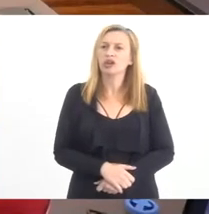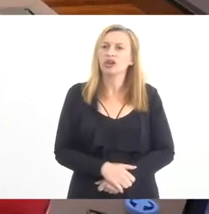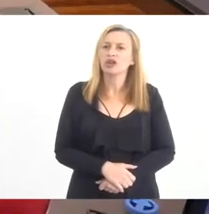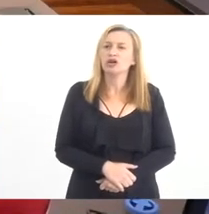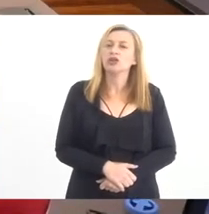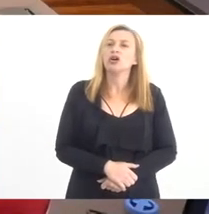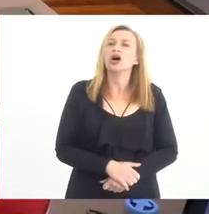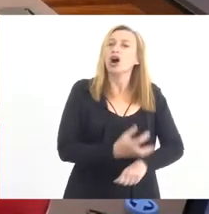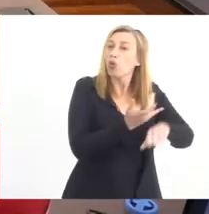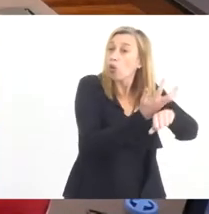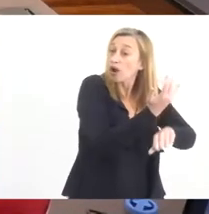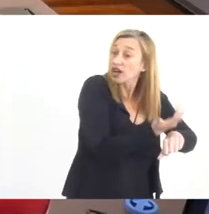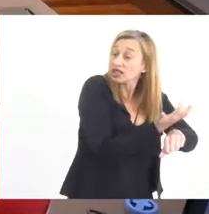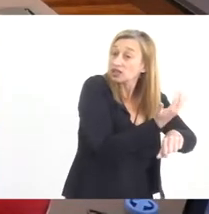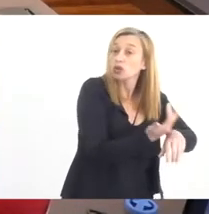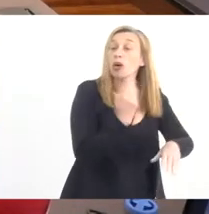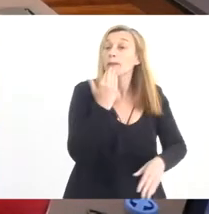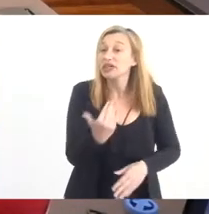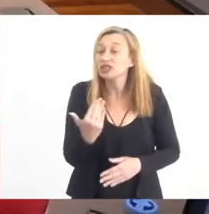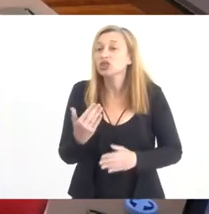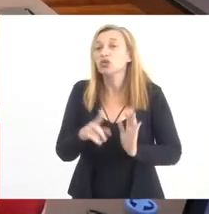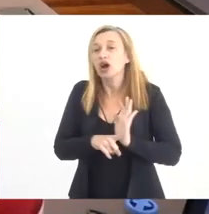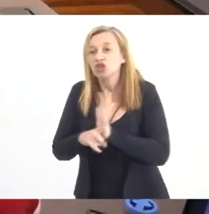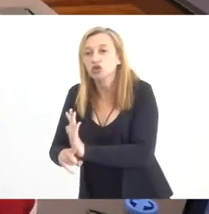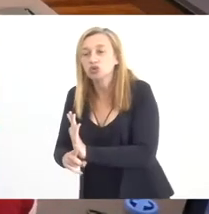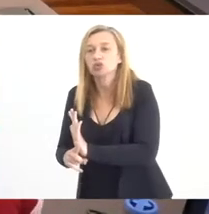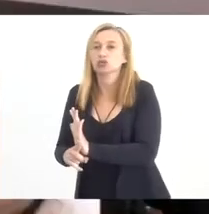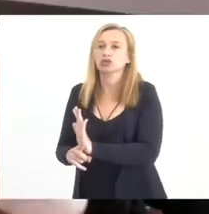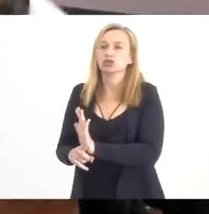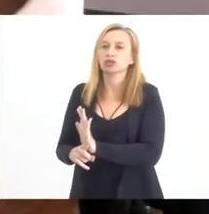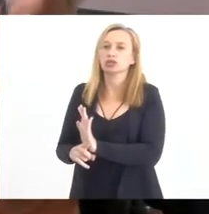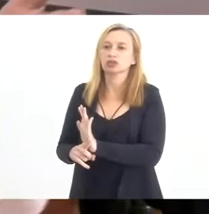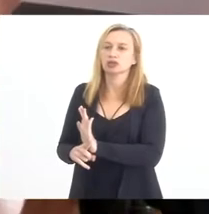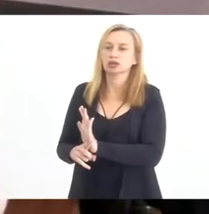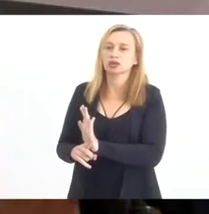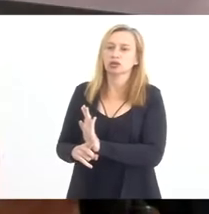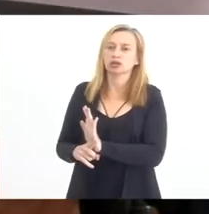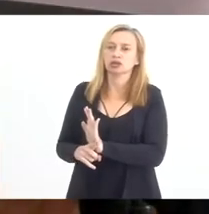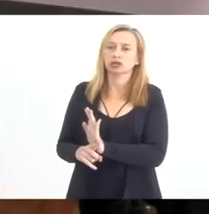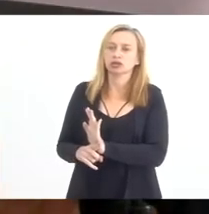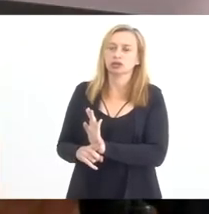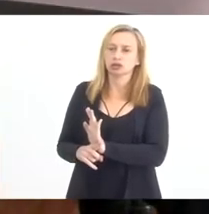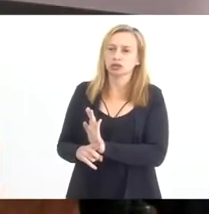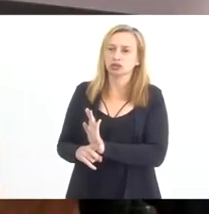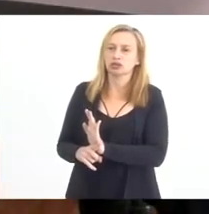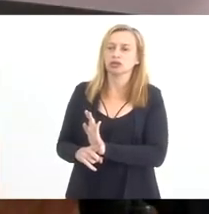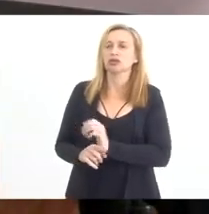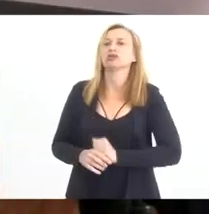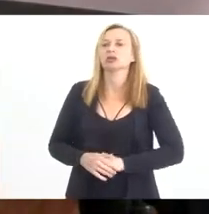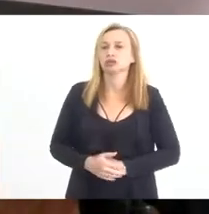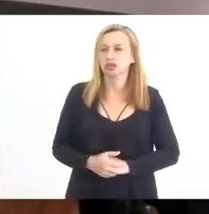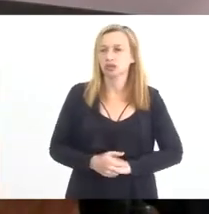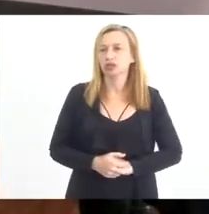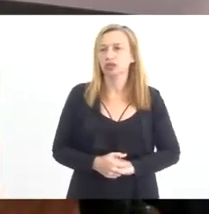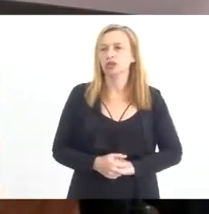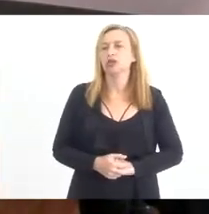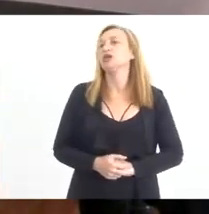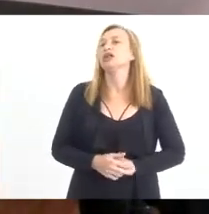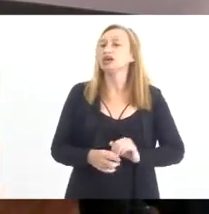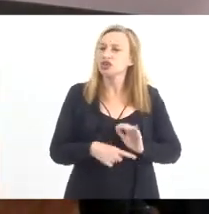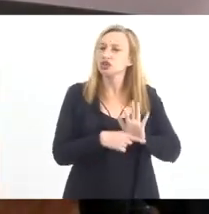a UESO pediu ajuda ao UERJ. A UERJ, na pessoa do reitor, estendeu a